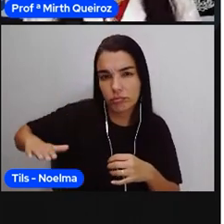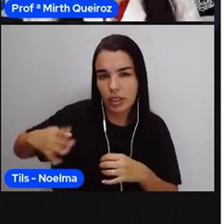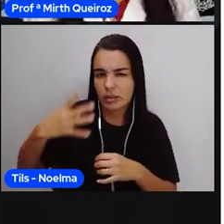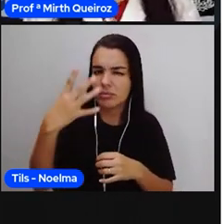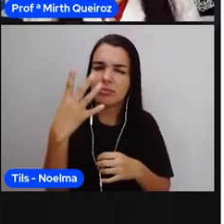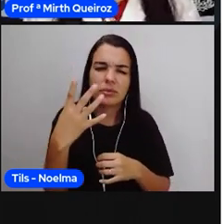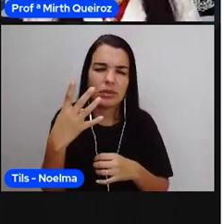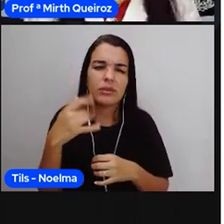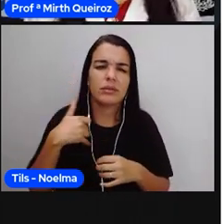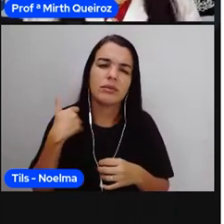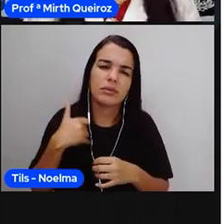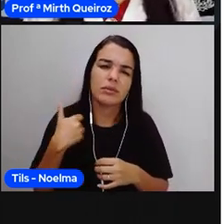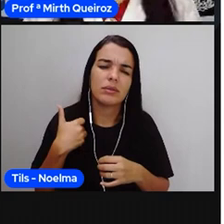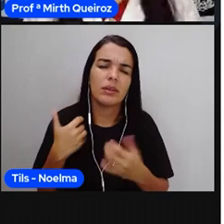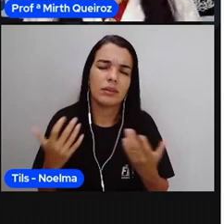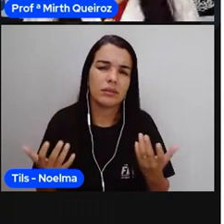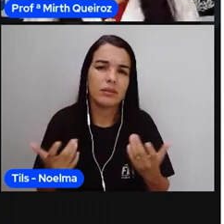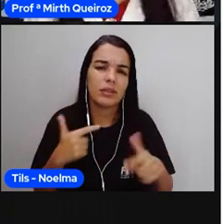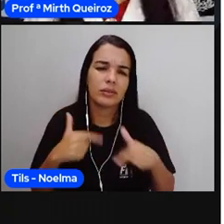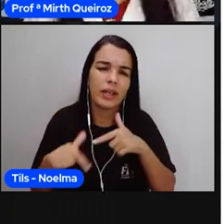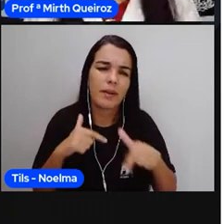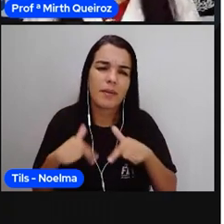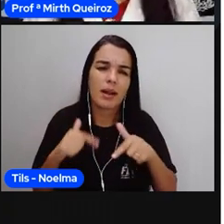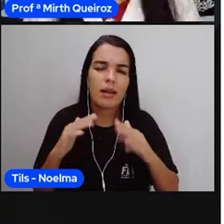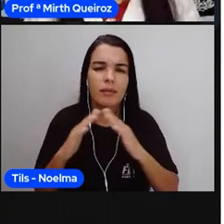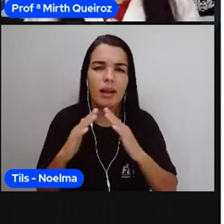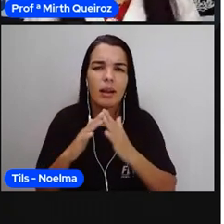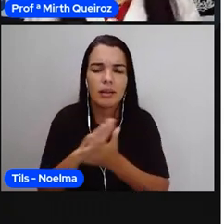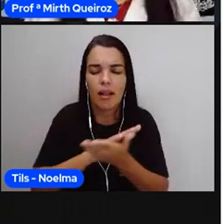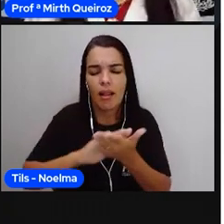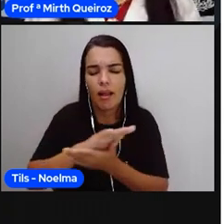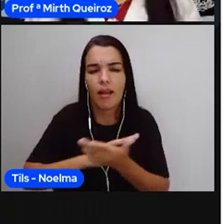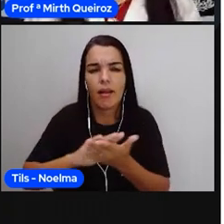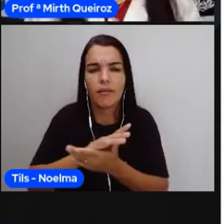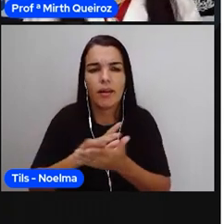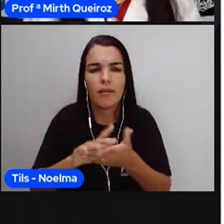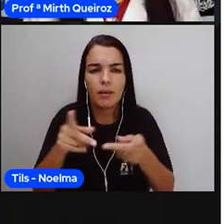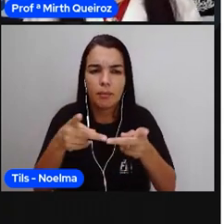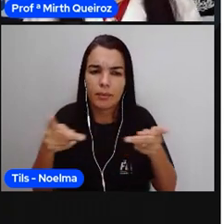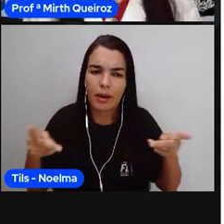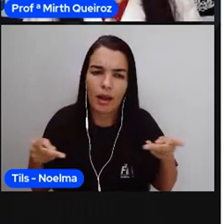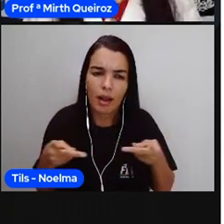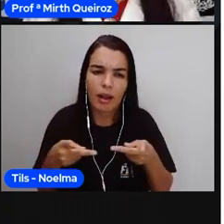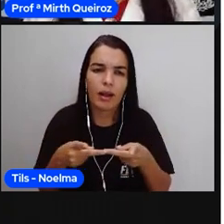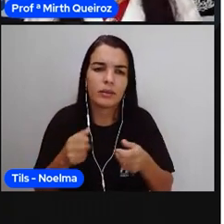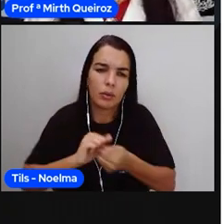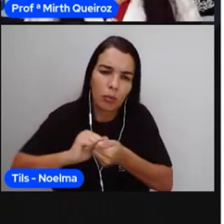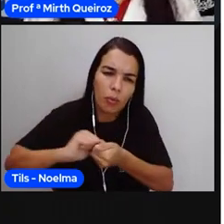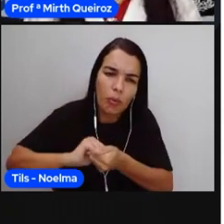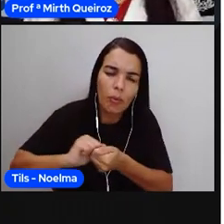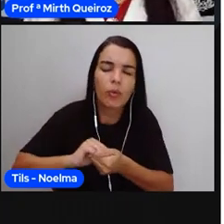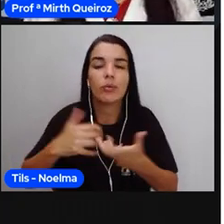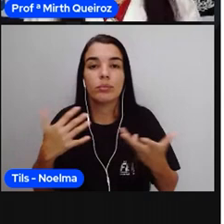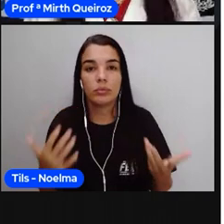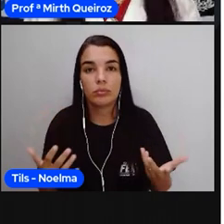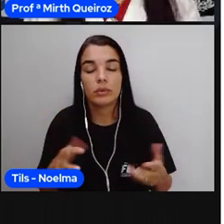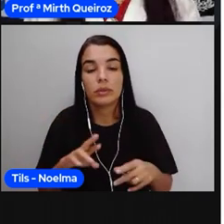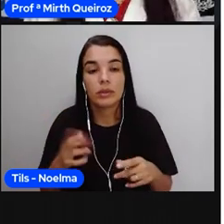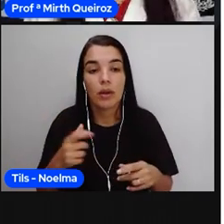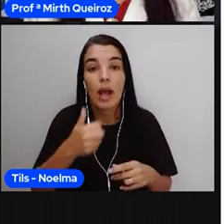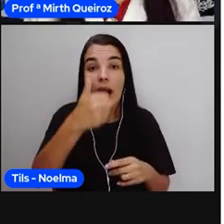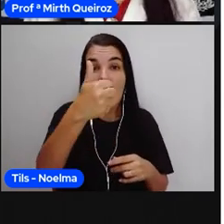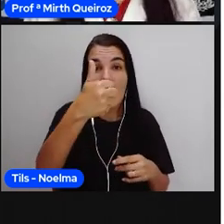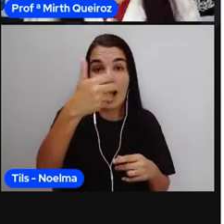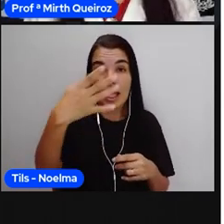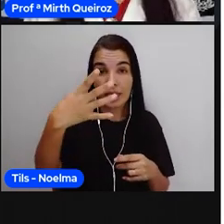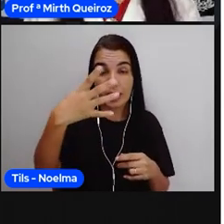aí maiorzinhas, com 12 anos, já tomavam conta de outras crianças, né? Aos 14 anos, uma criança